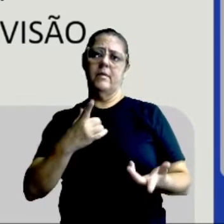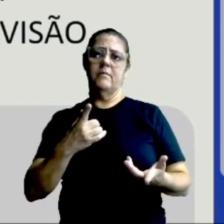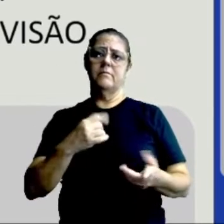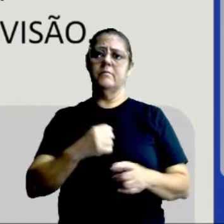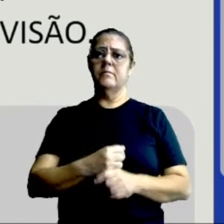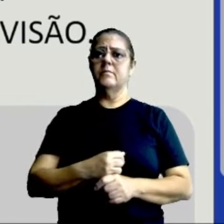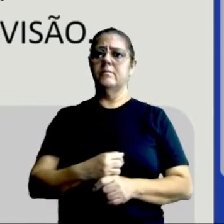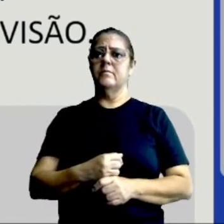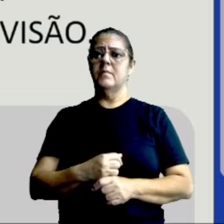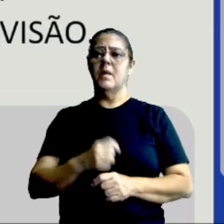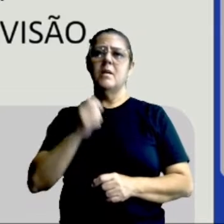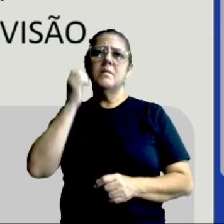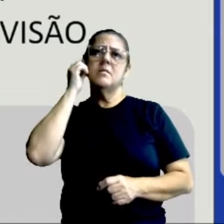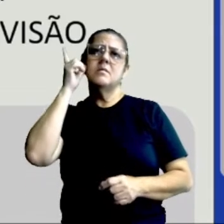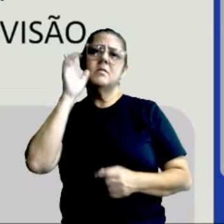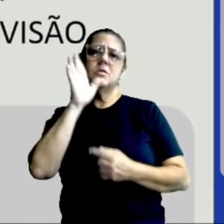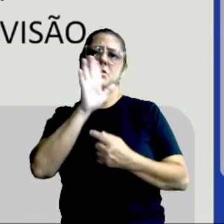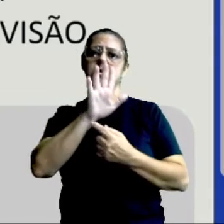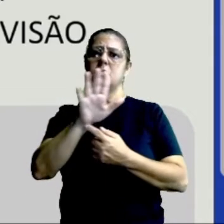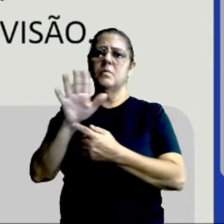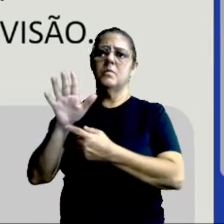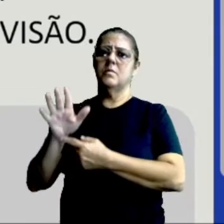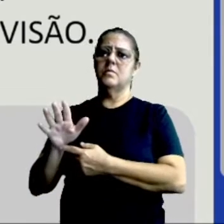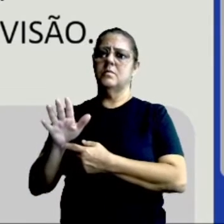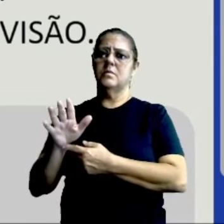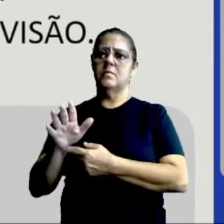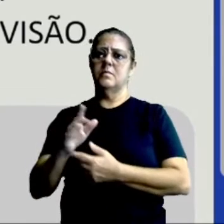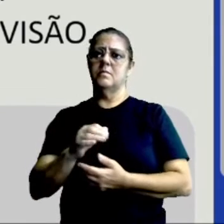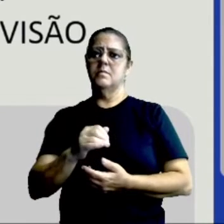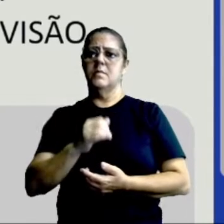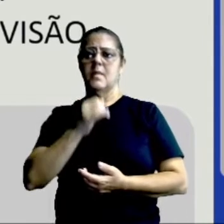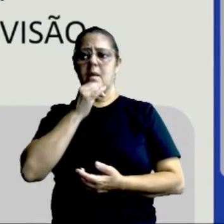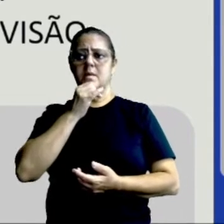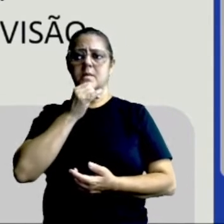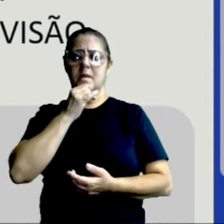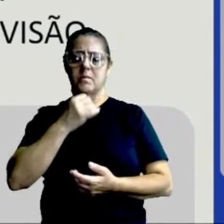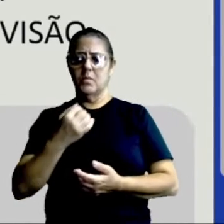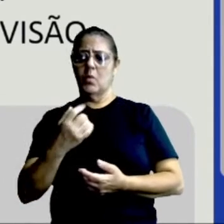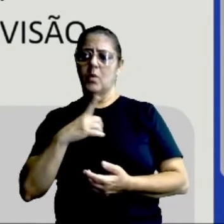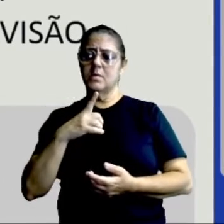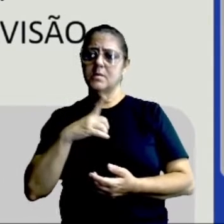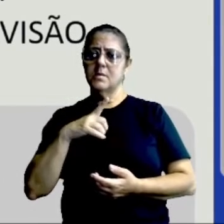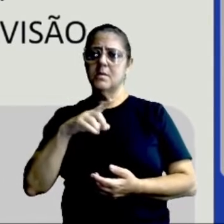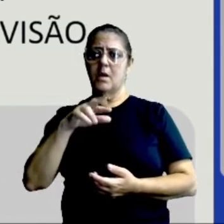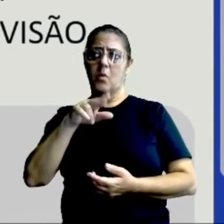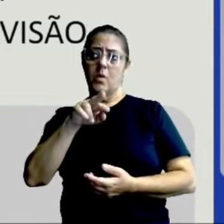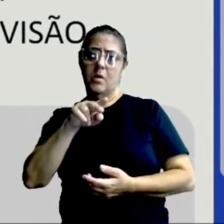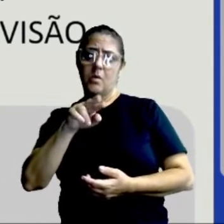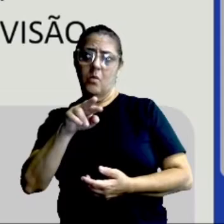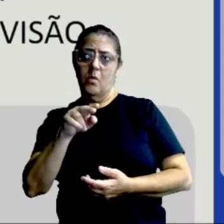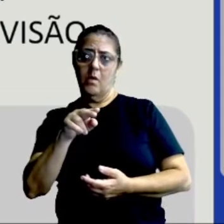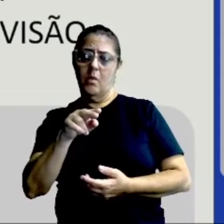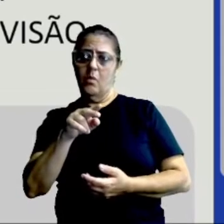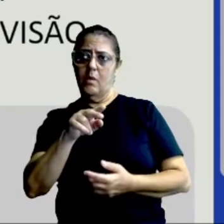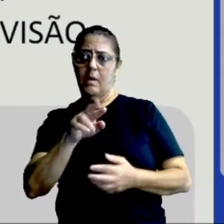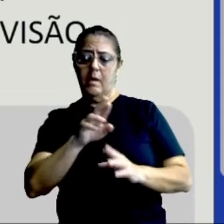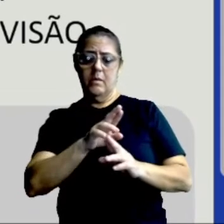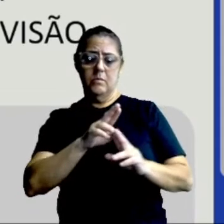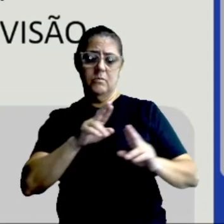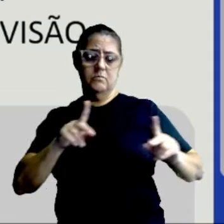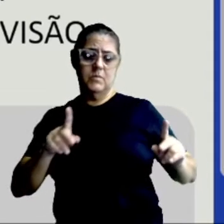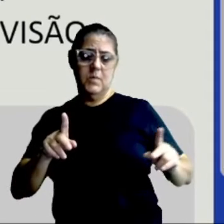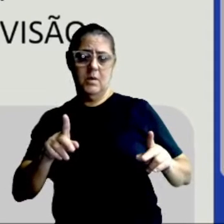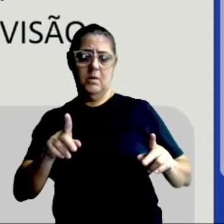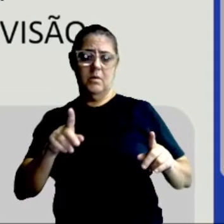Aqui eu trouxe só a ideia final, que é o seguinte: quando a gente tem uma igualdade, ela não se altera sempre